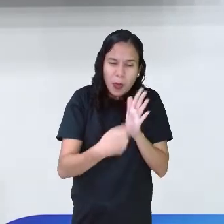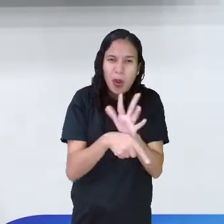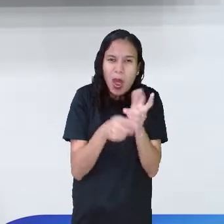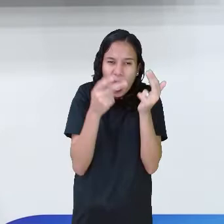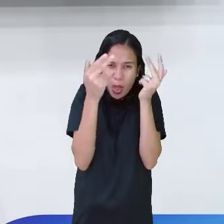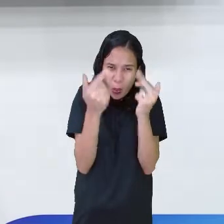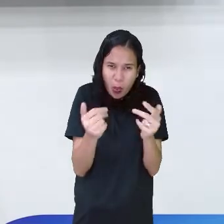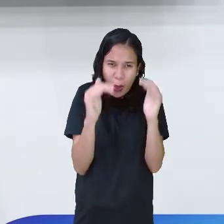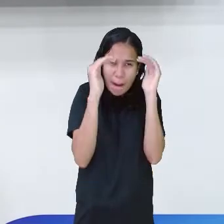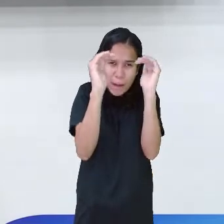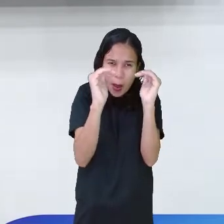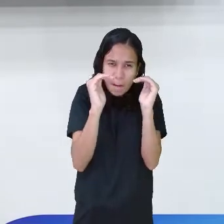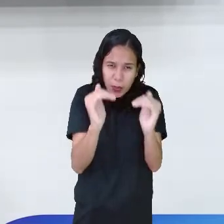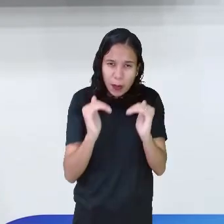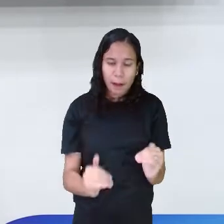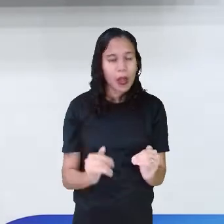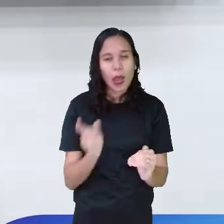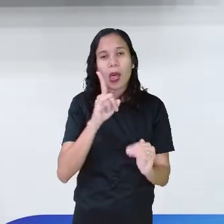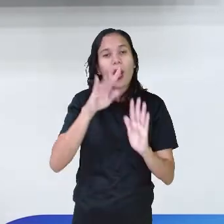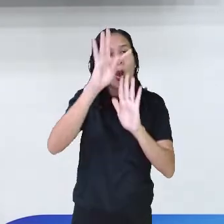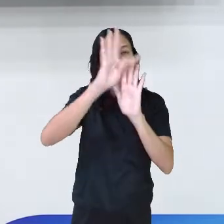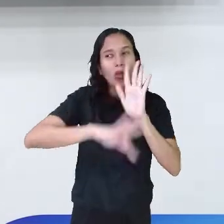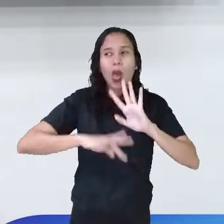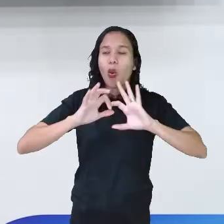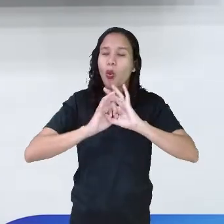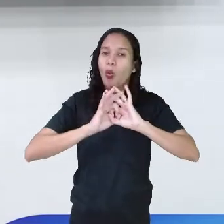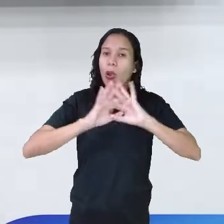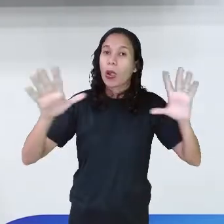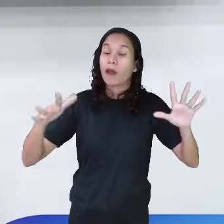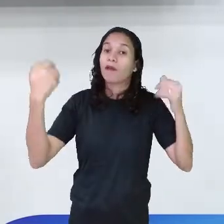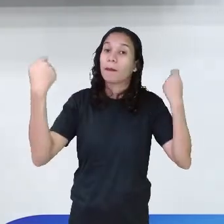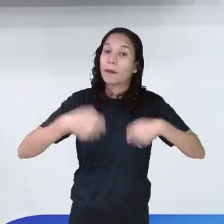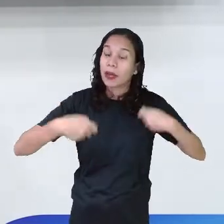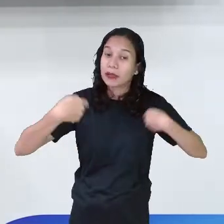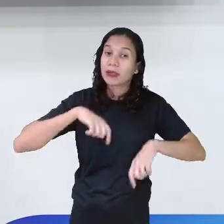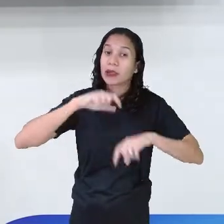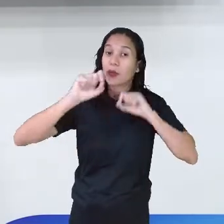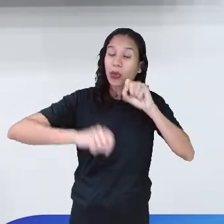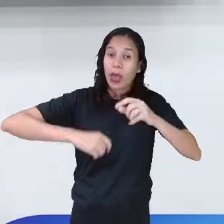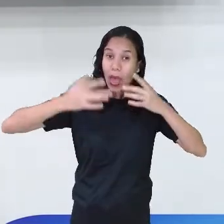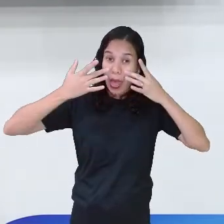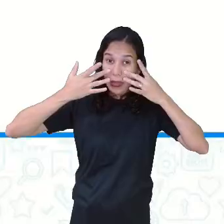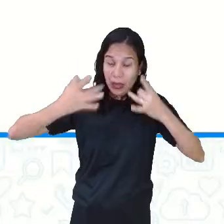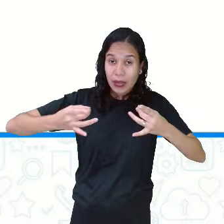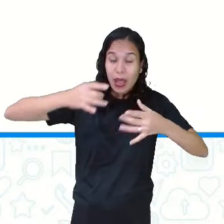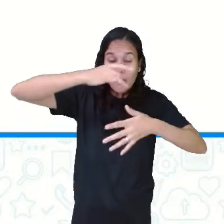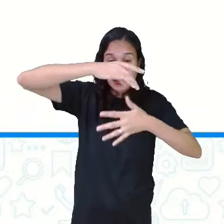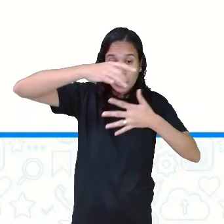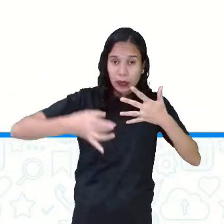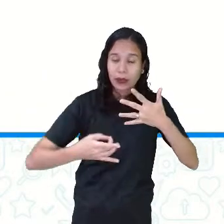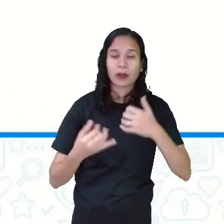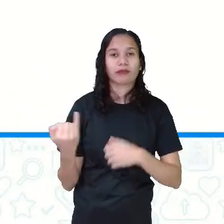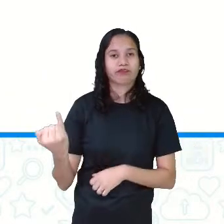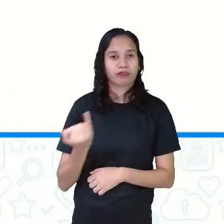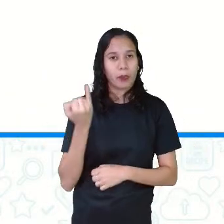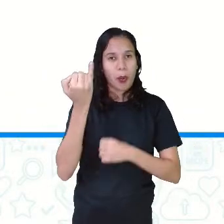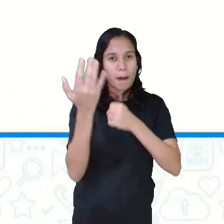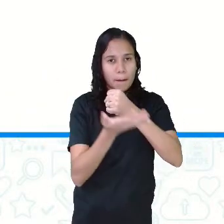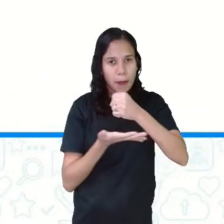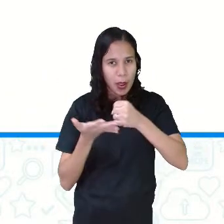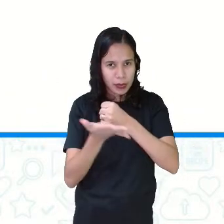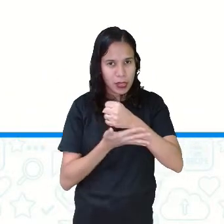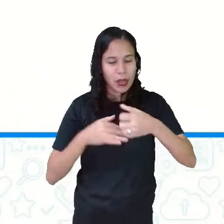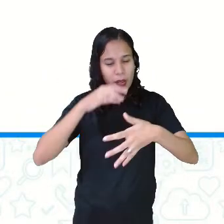assim. É um texto mais livre, sendo necessário apenas se atentar a alguns elementos essenciais.